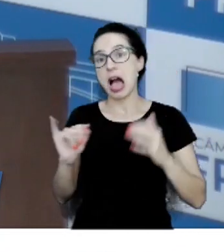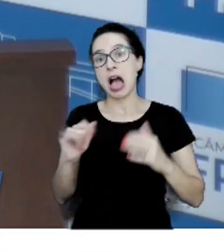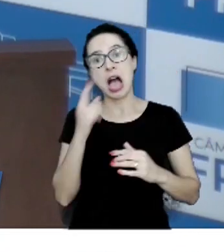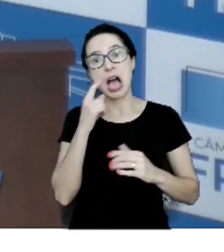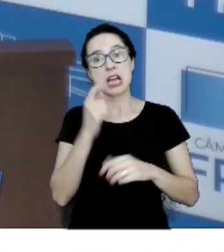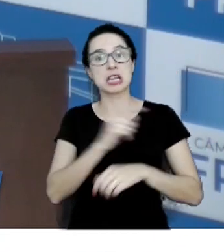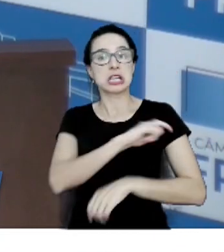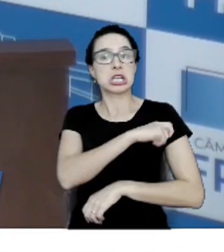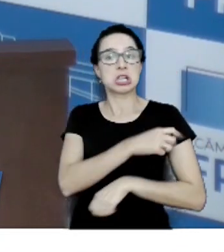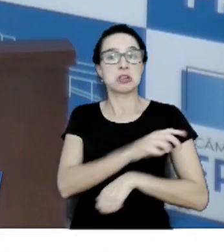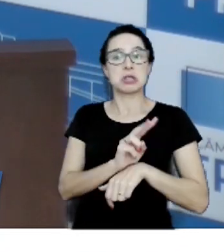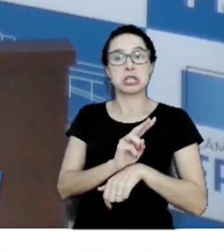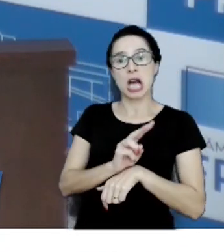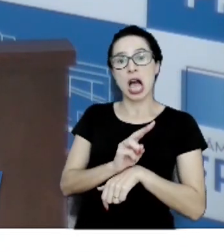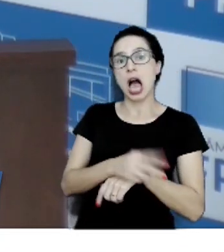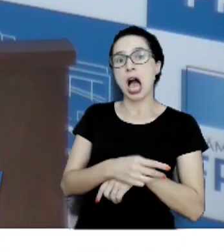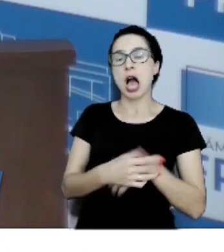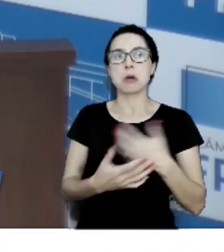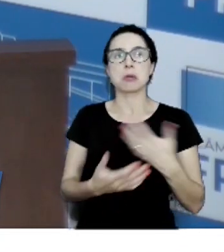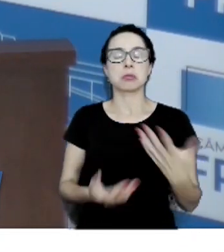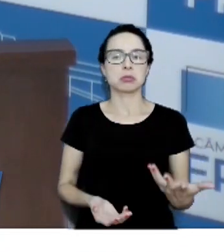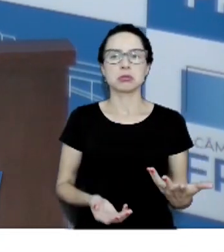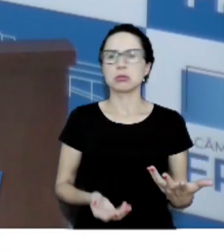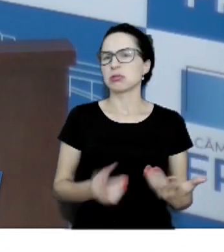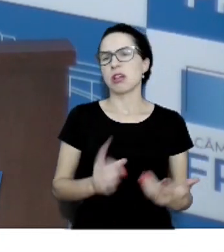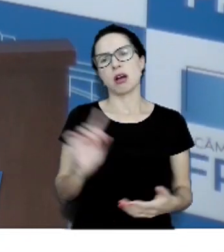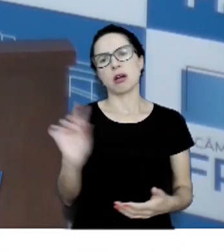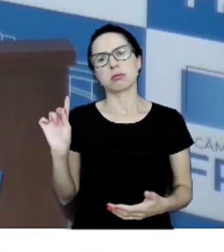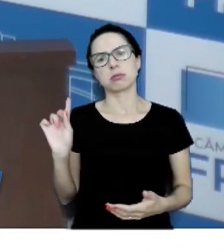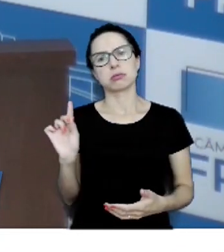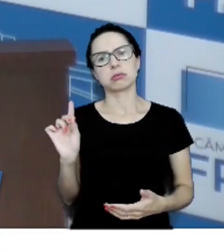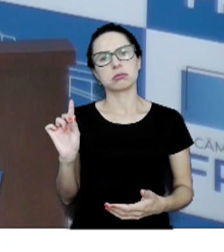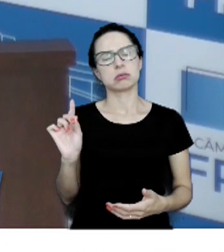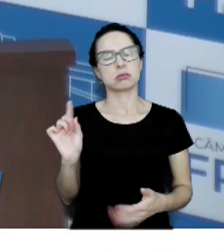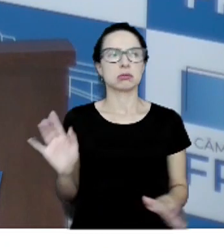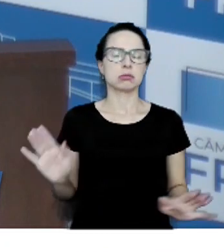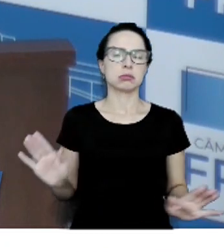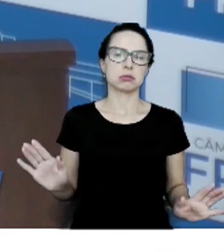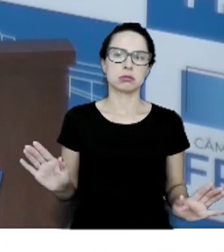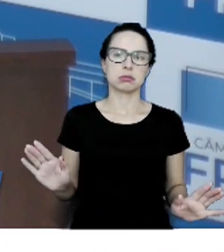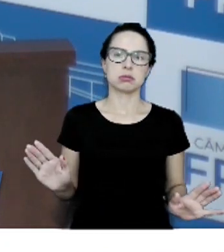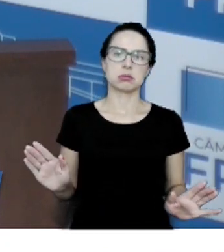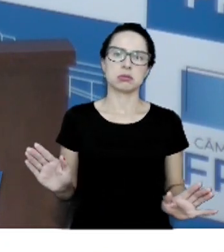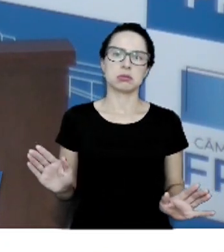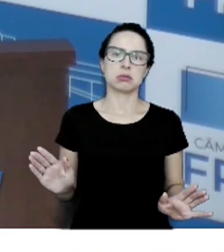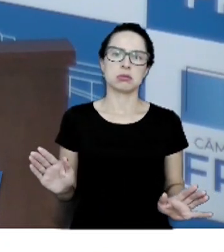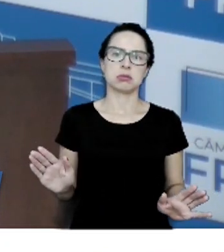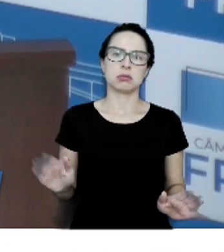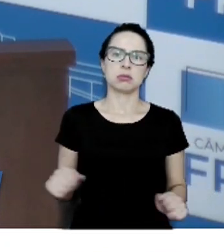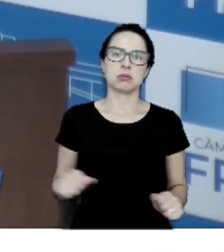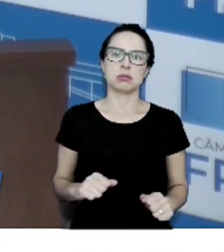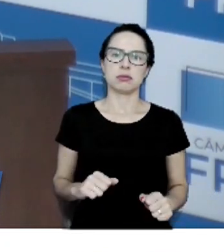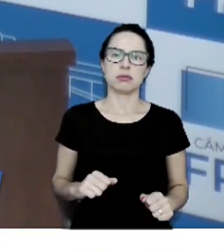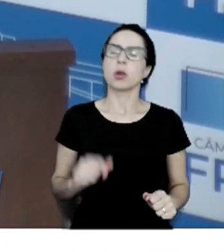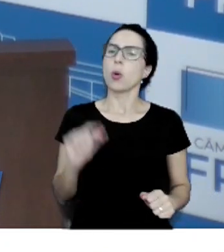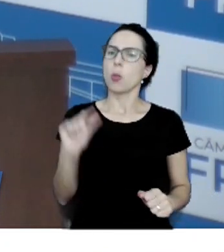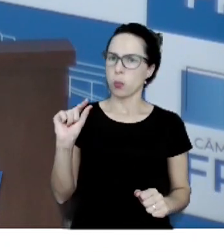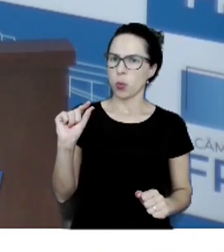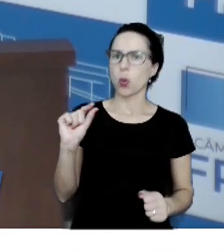fiscal, tal. Não, eu acho o seguinte, um pouco tem que